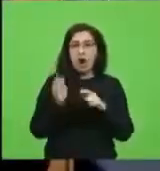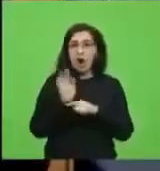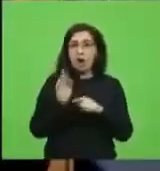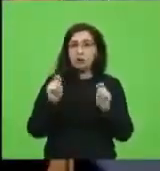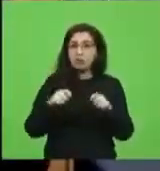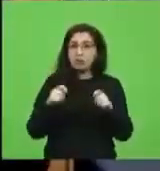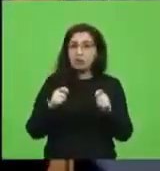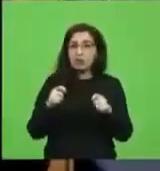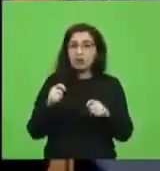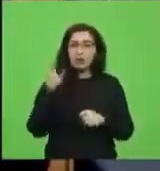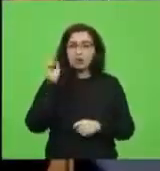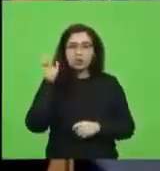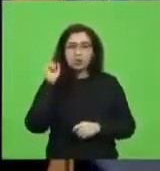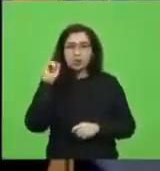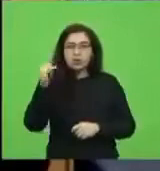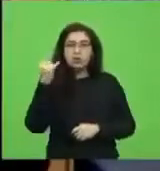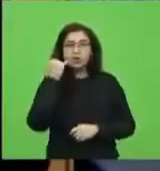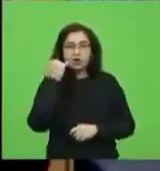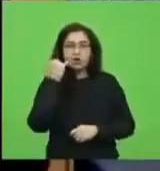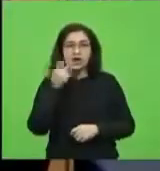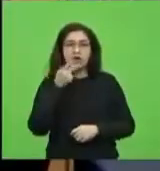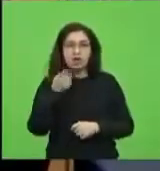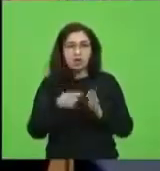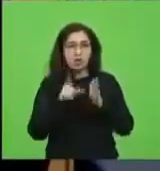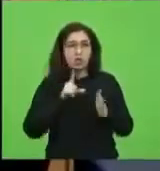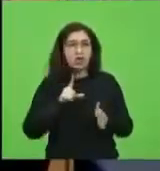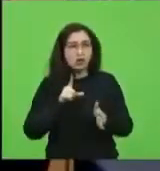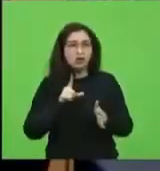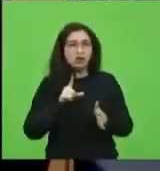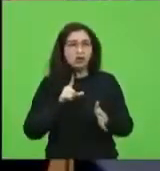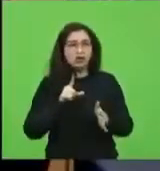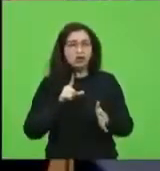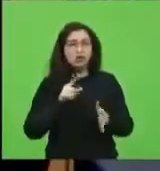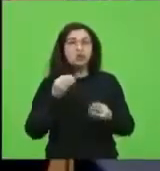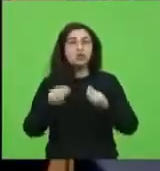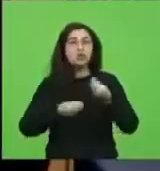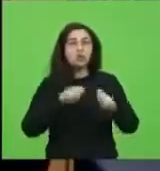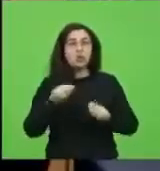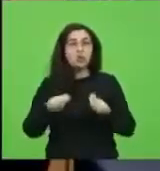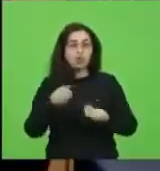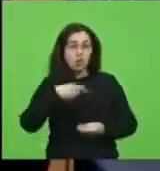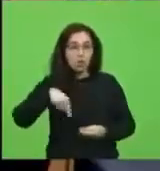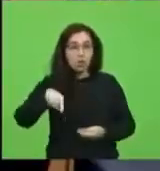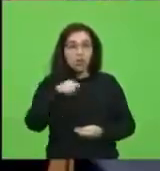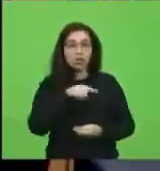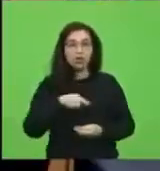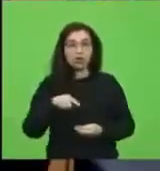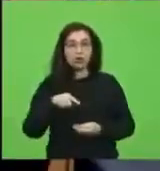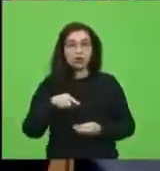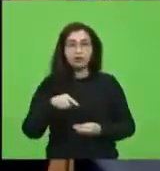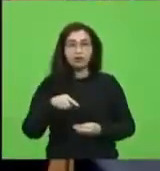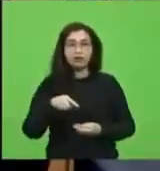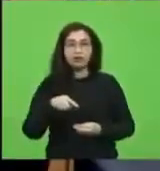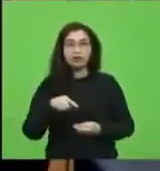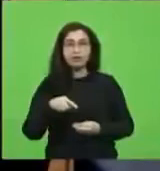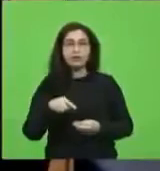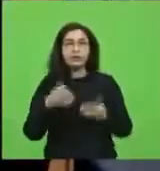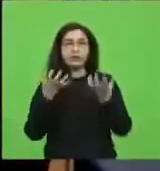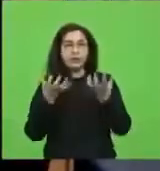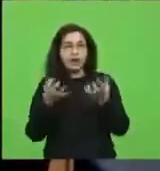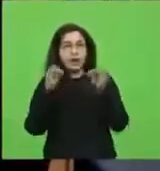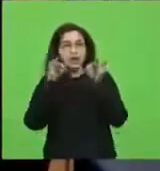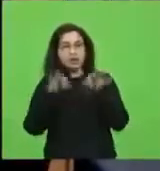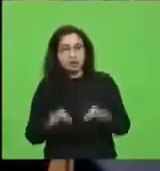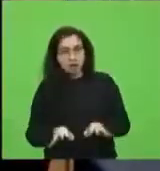Jessé falando antes de mim. Nós, infelizmente, pelo politicamente correto,